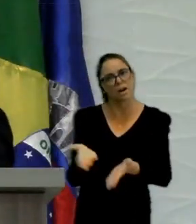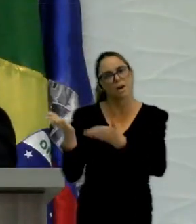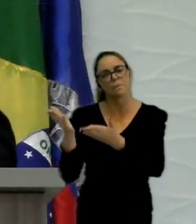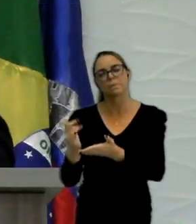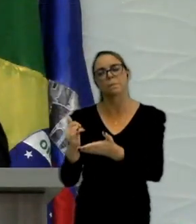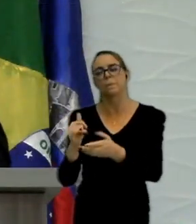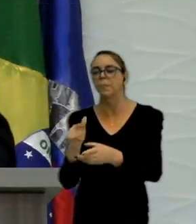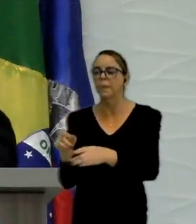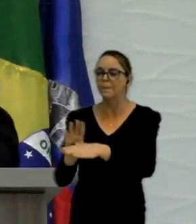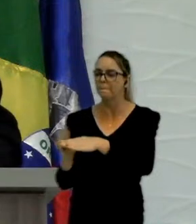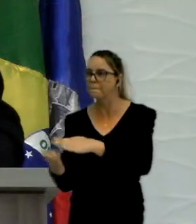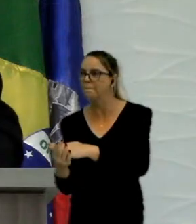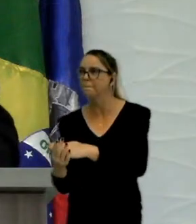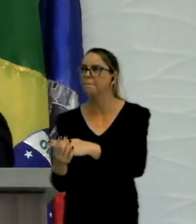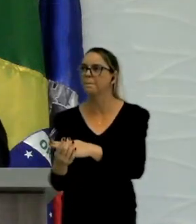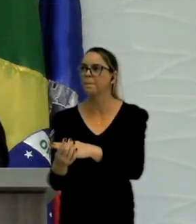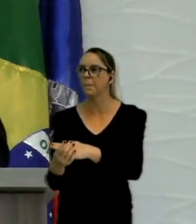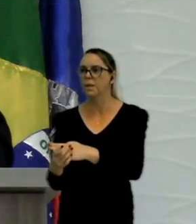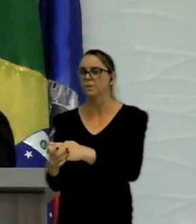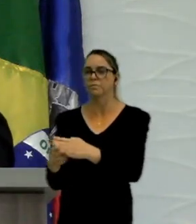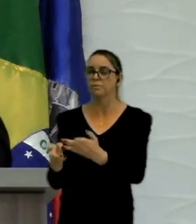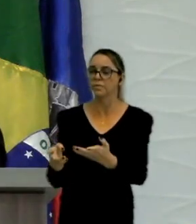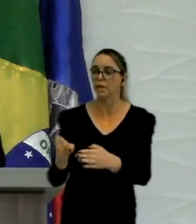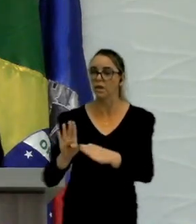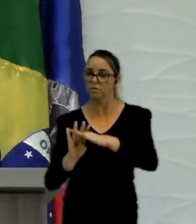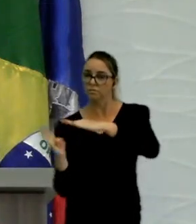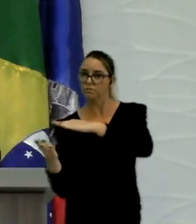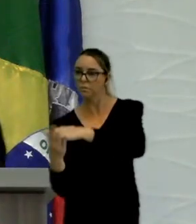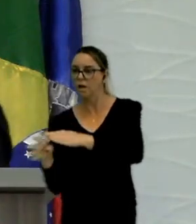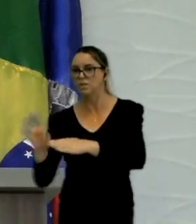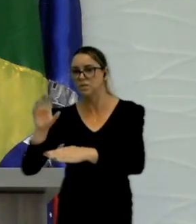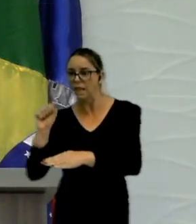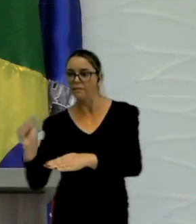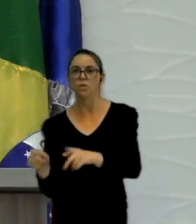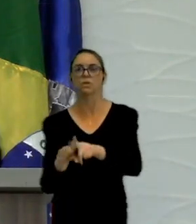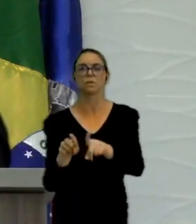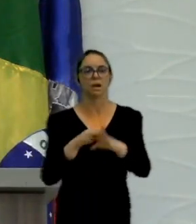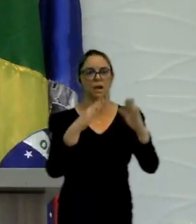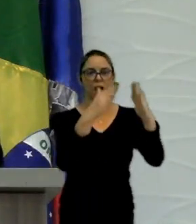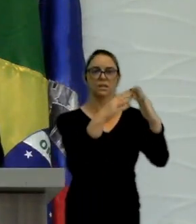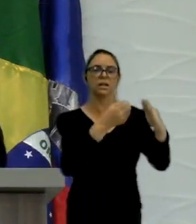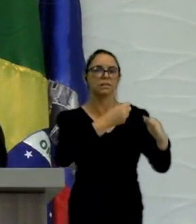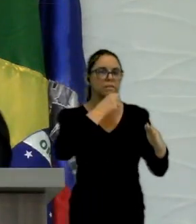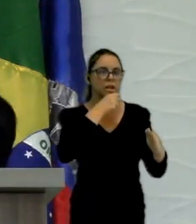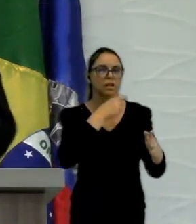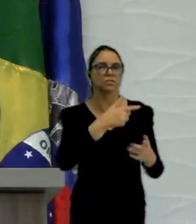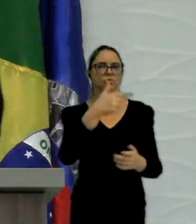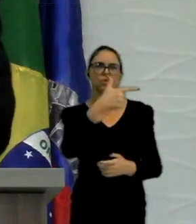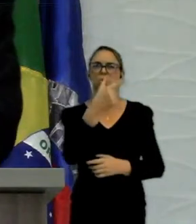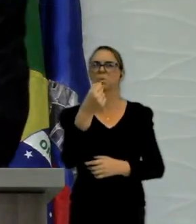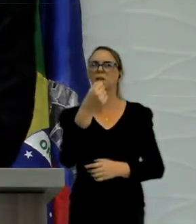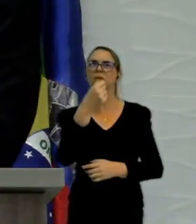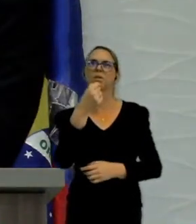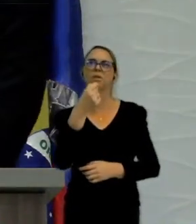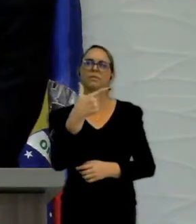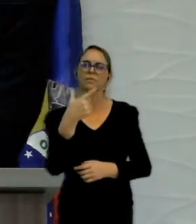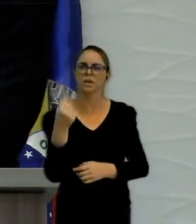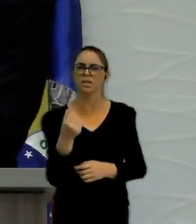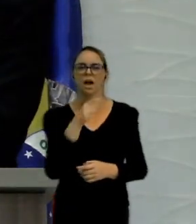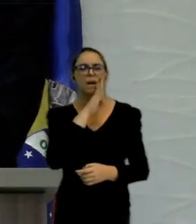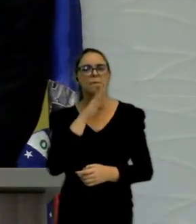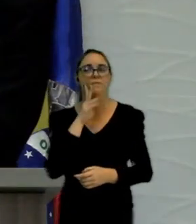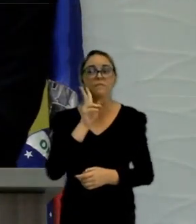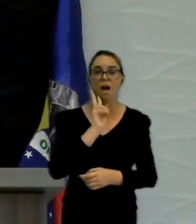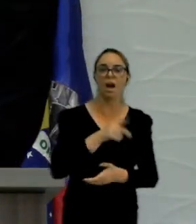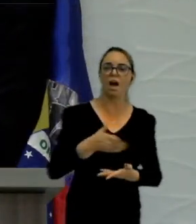idosos, Bruno Braga? Pede para reabrir, que vocês deixaram fechado desde 2020. Vai lá, Bruno Braga, lá na